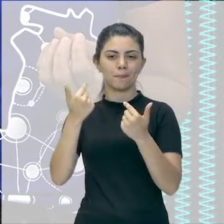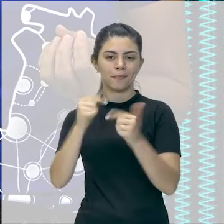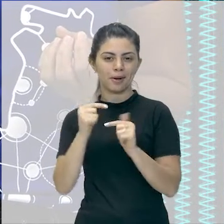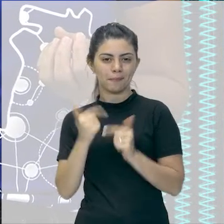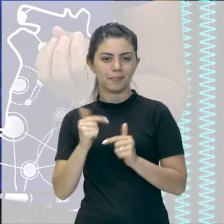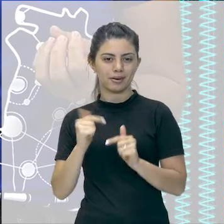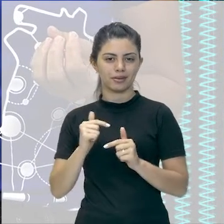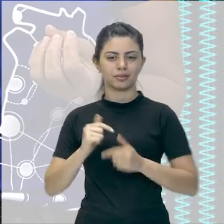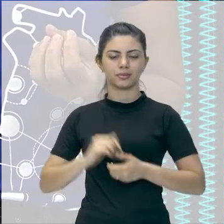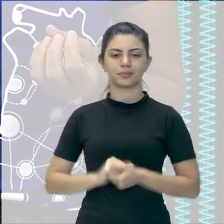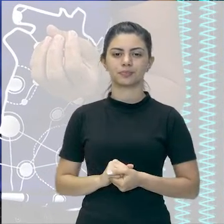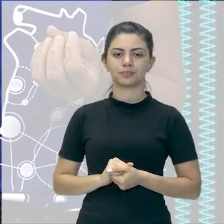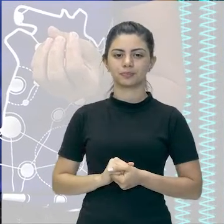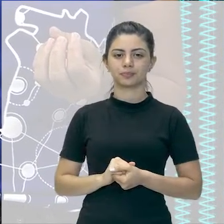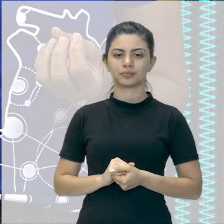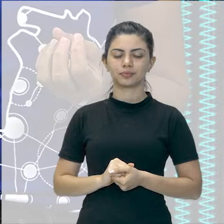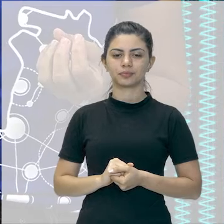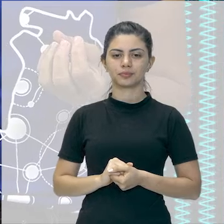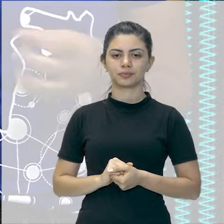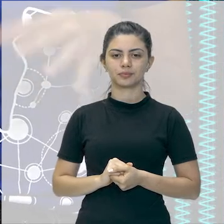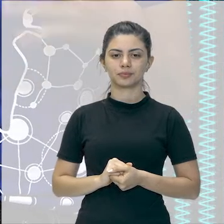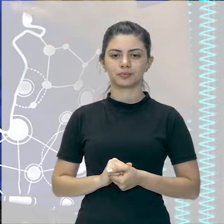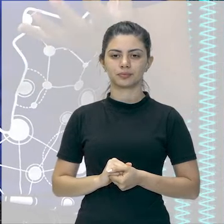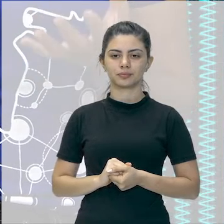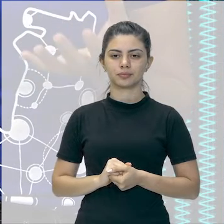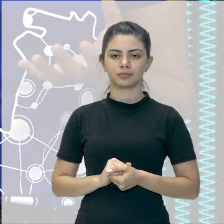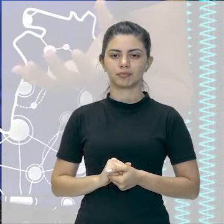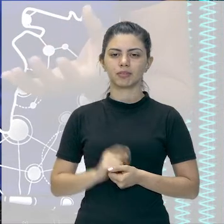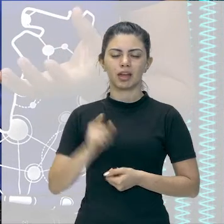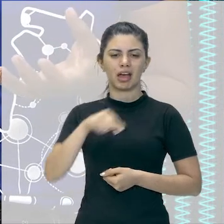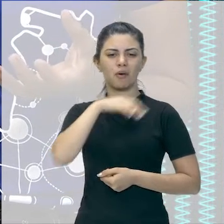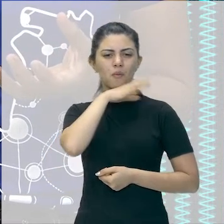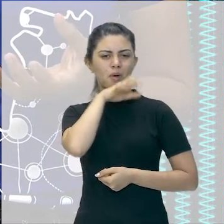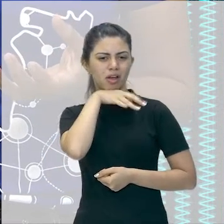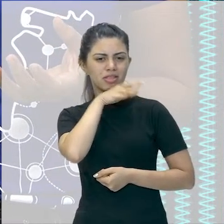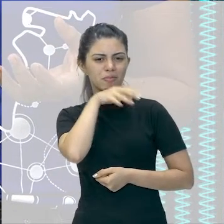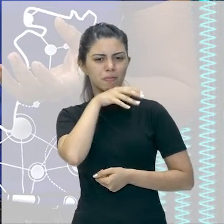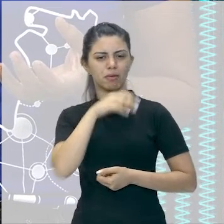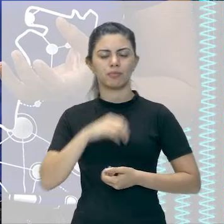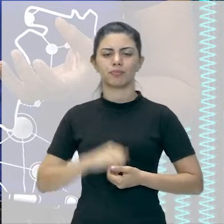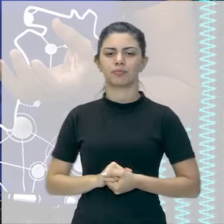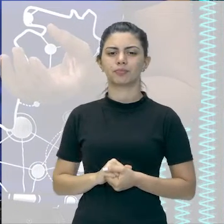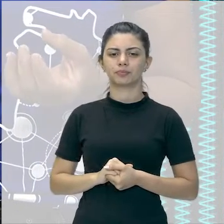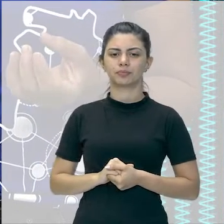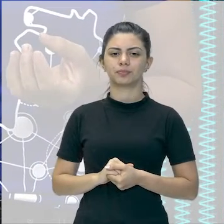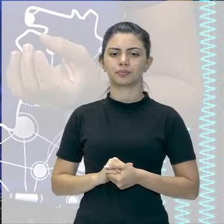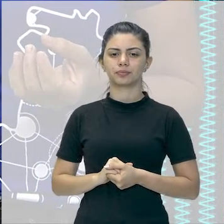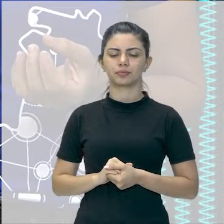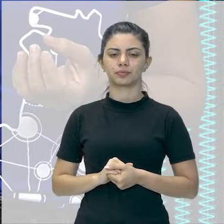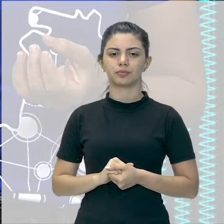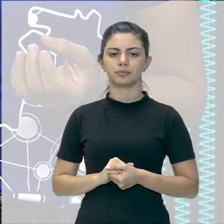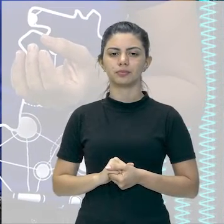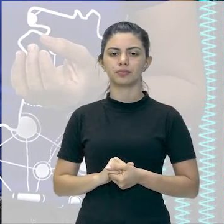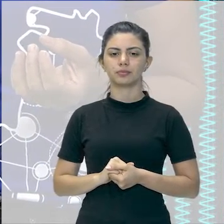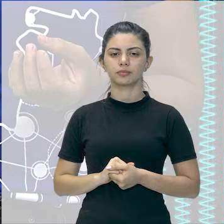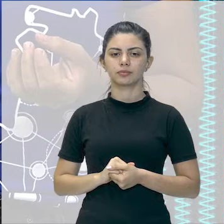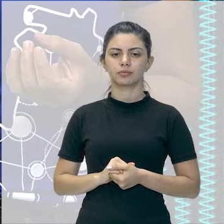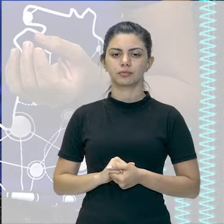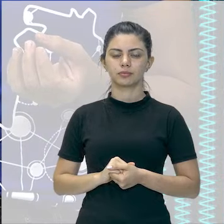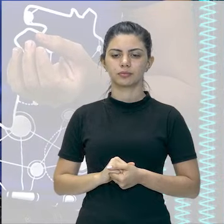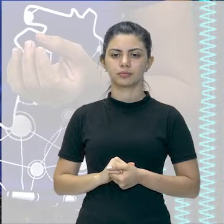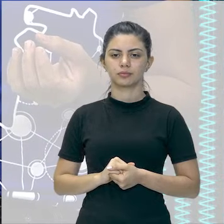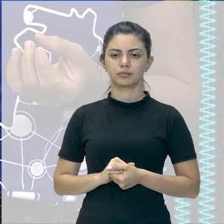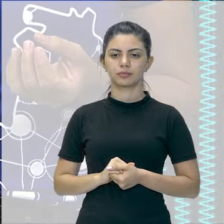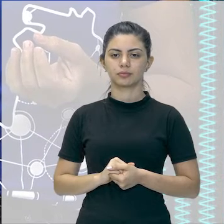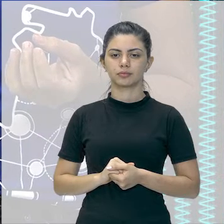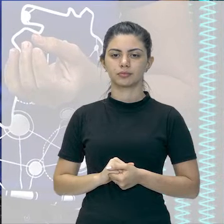mim. An animal called otter, um animal chamado lontra. At first, I didn't know what exactly an otter was.